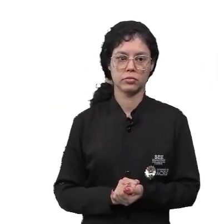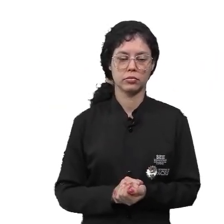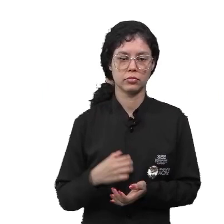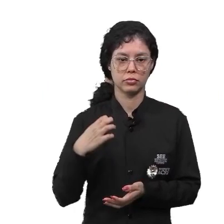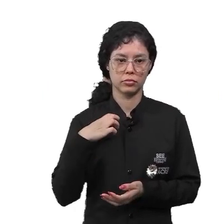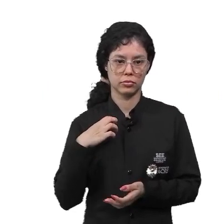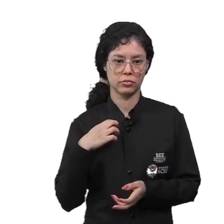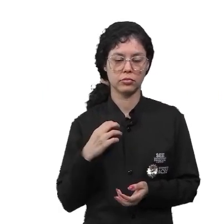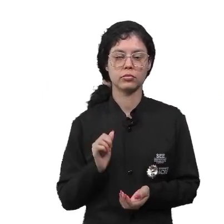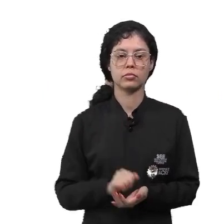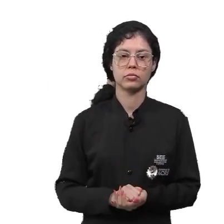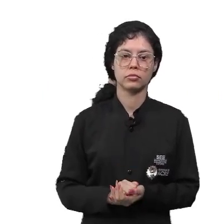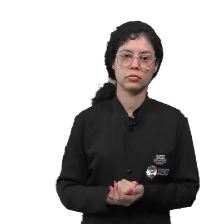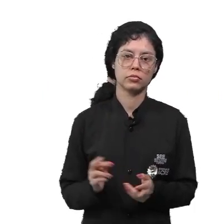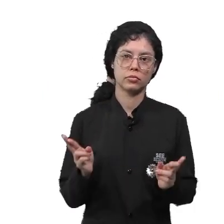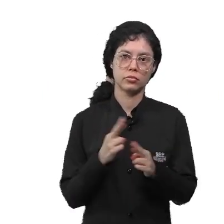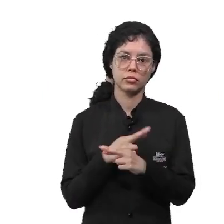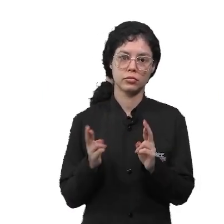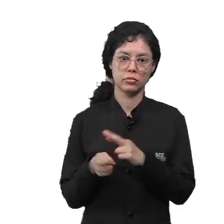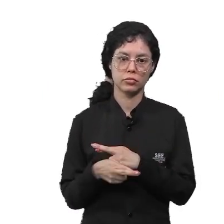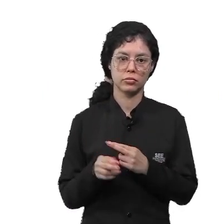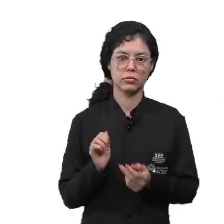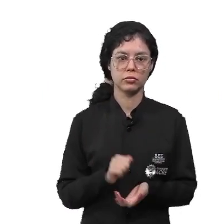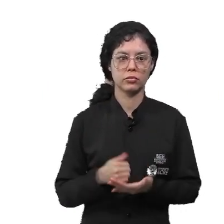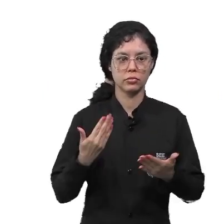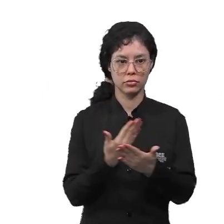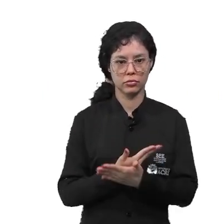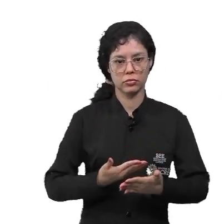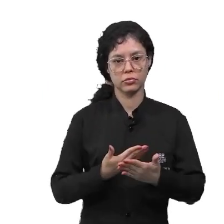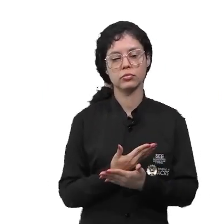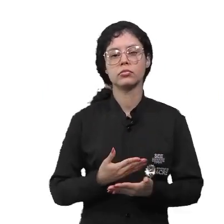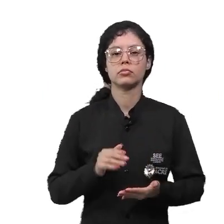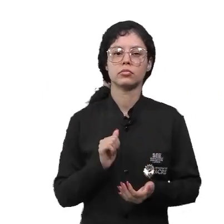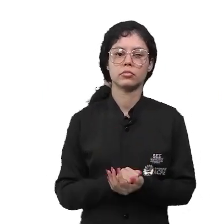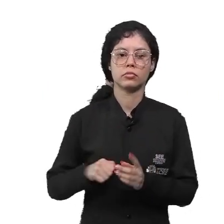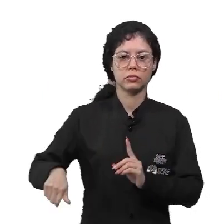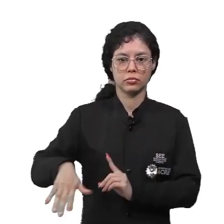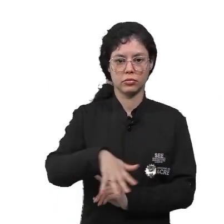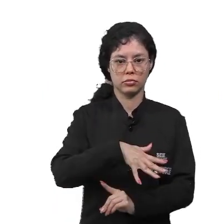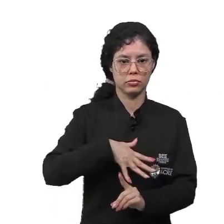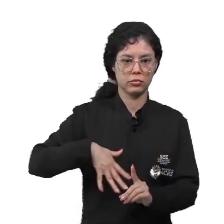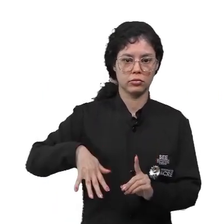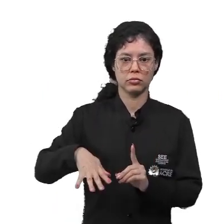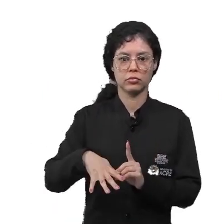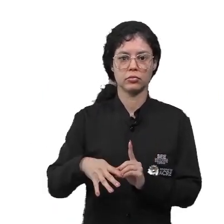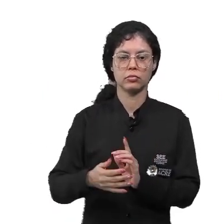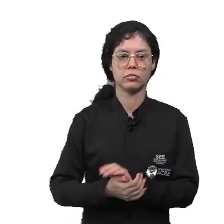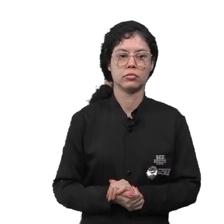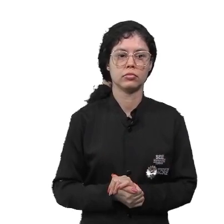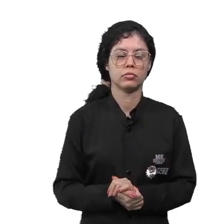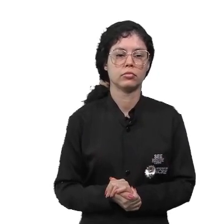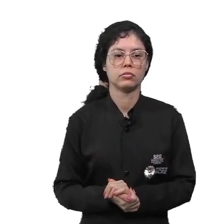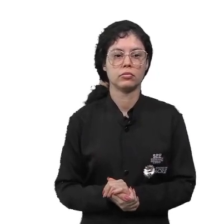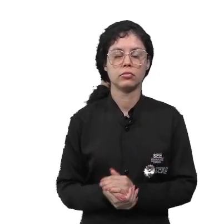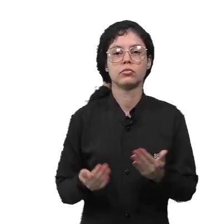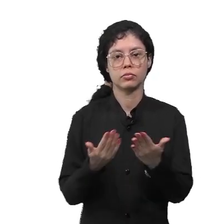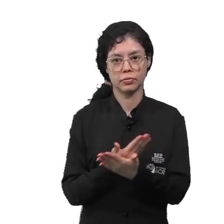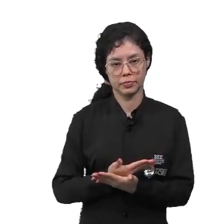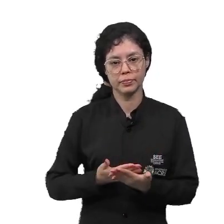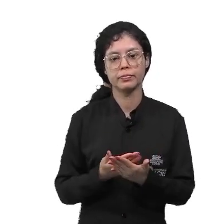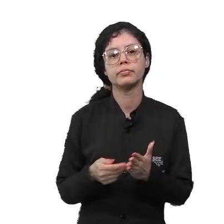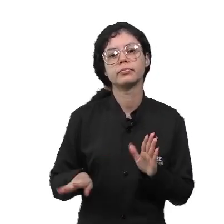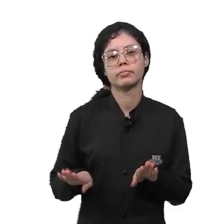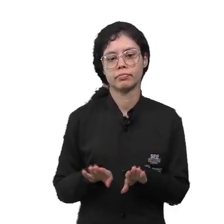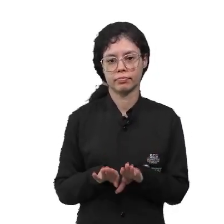Inclui questões éticas relacionadas à preservação ambiental, a preservação, a conservação